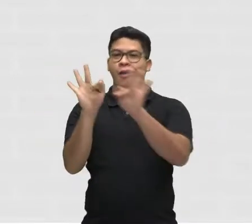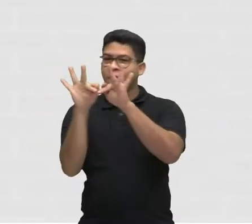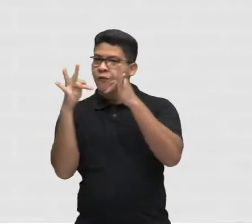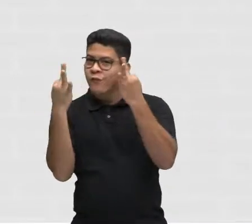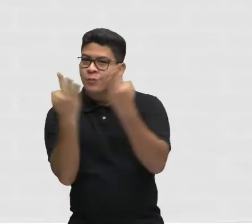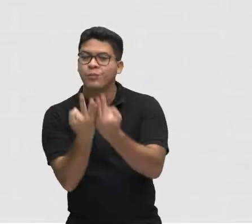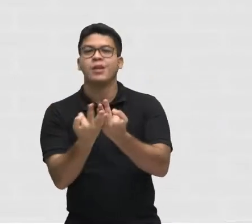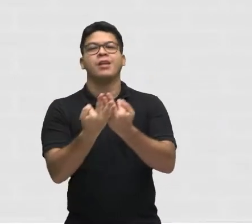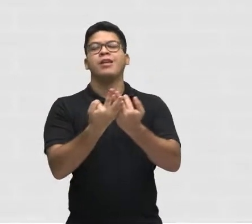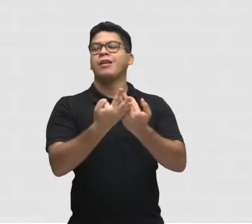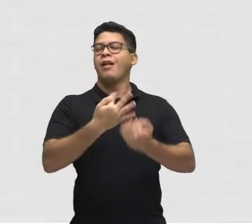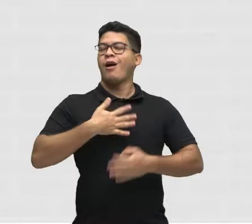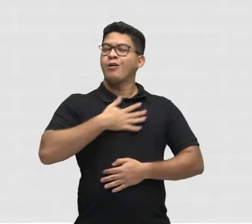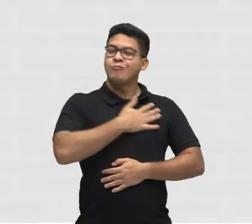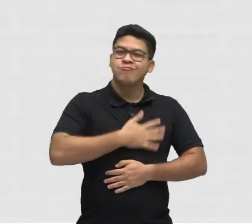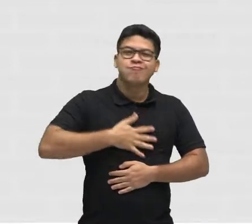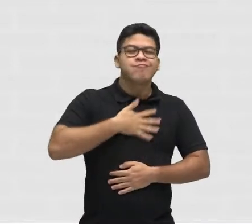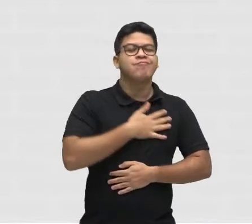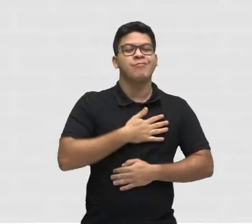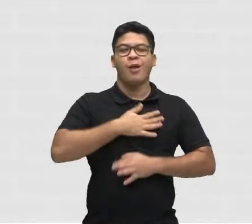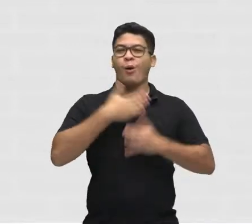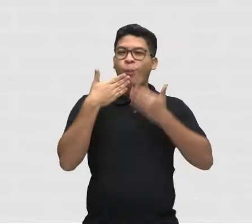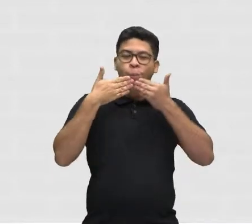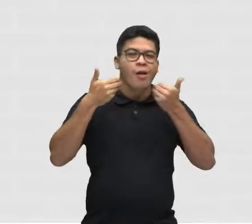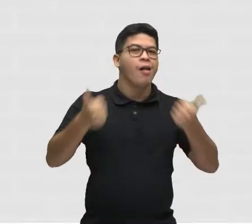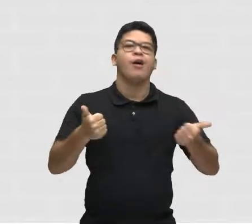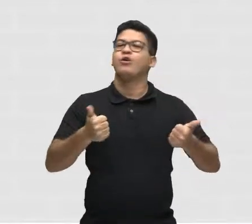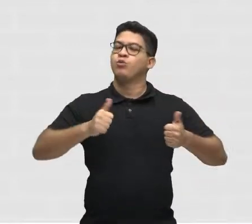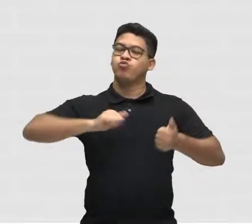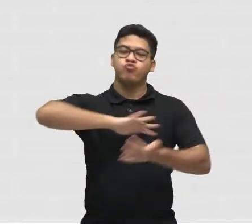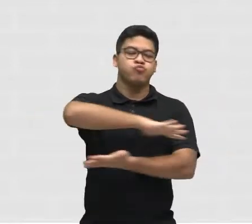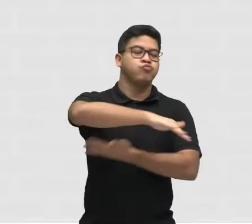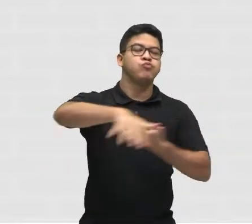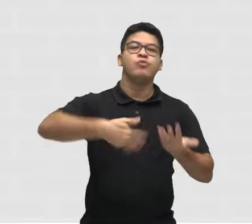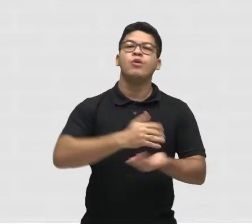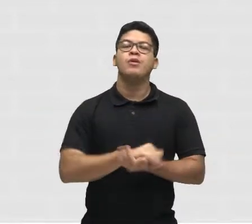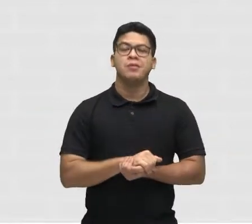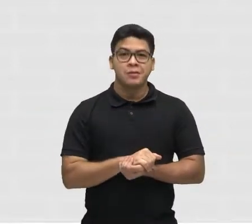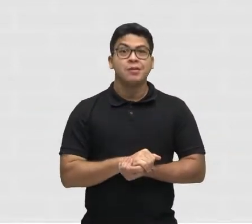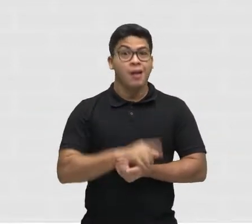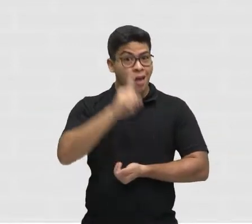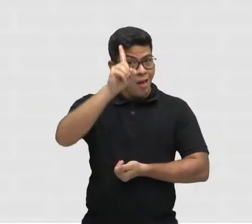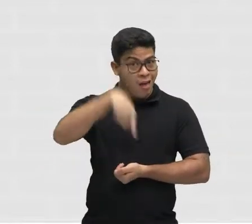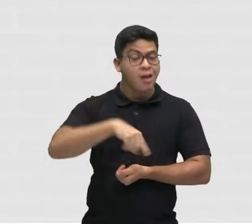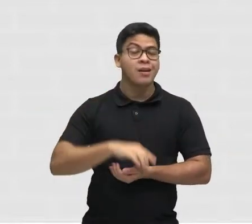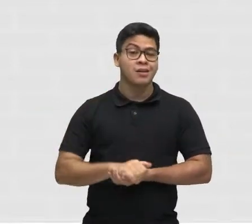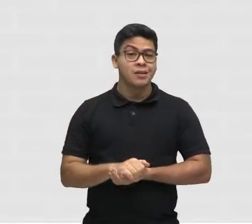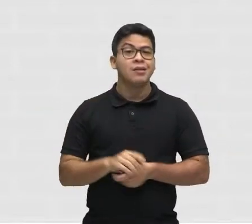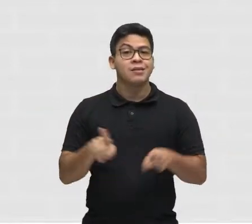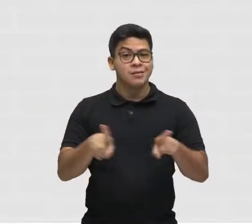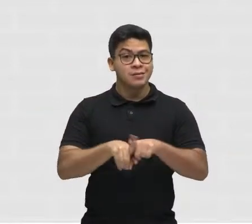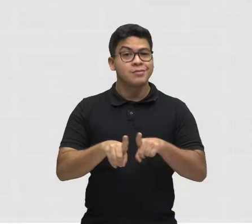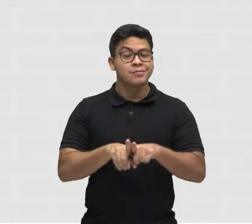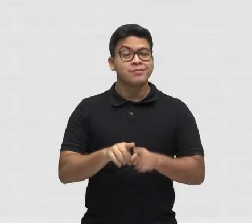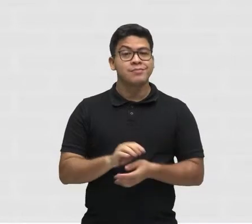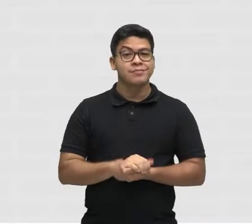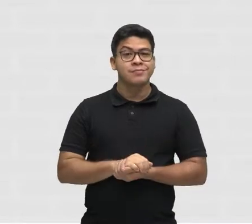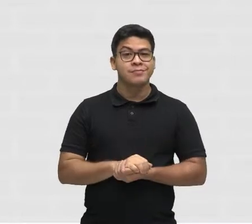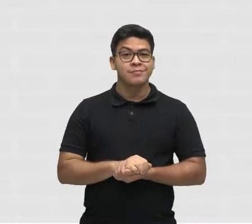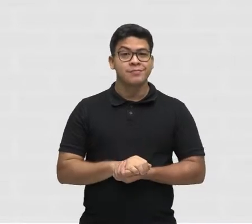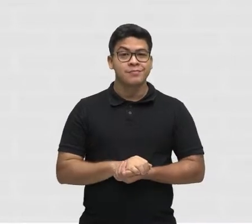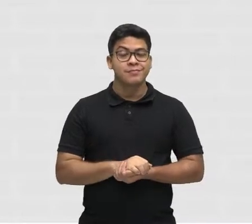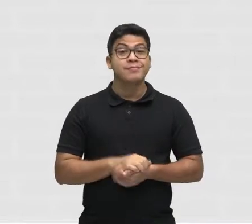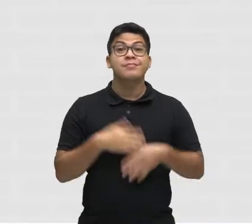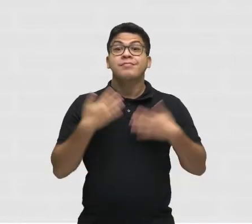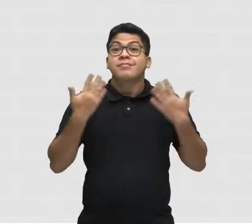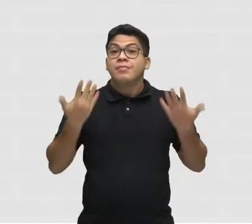enxergo apenas o sofrimento, isso também precisa ser um sinal de alerta para que eu consiga buscar ajudas a partir daí. Quando você